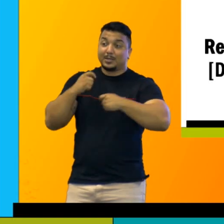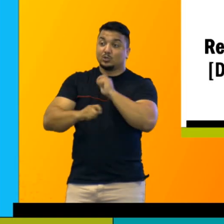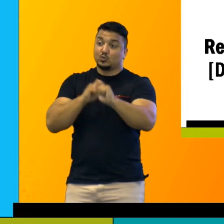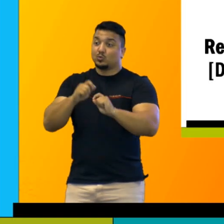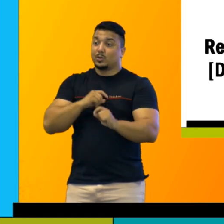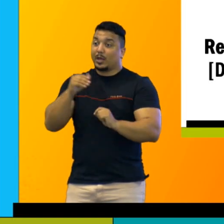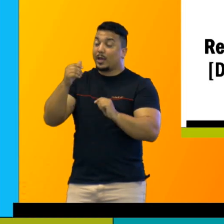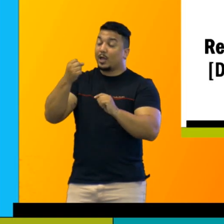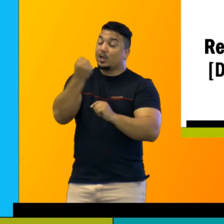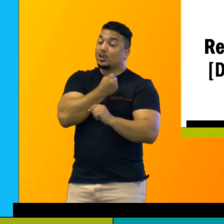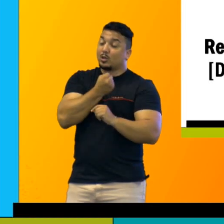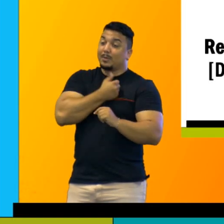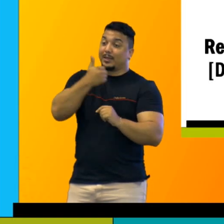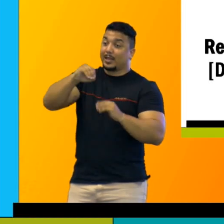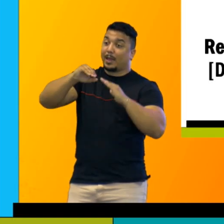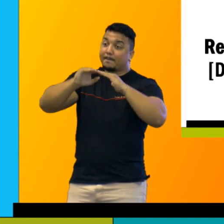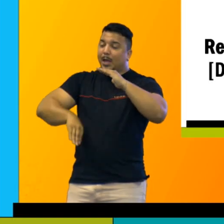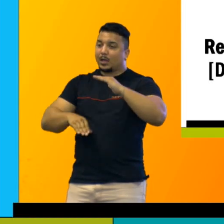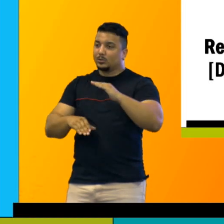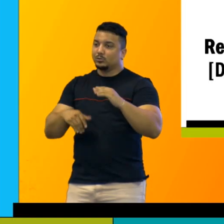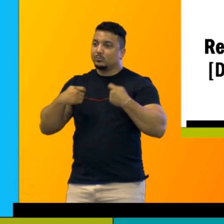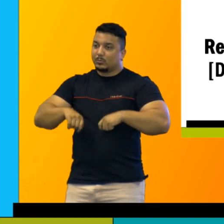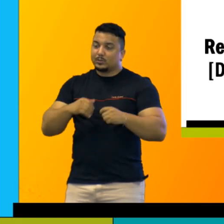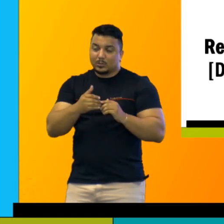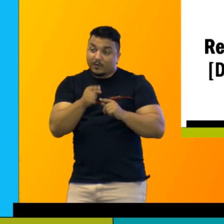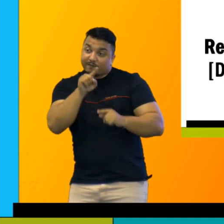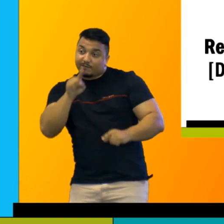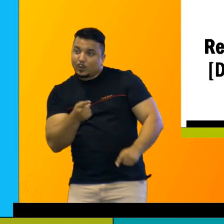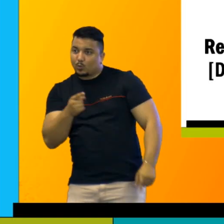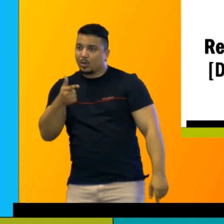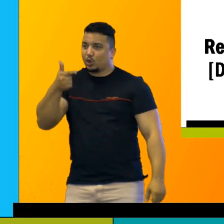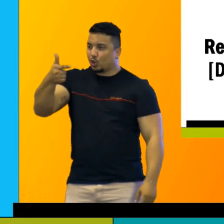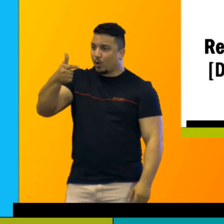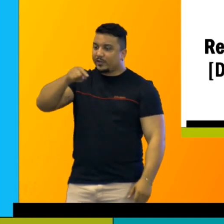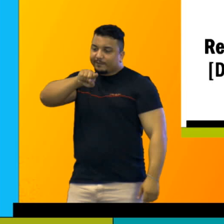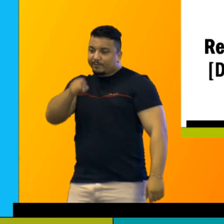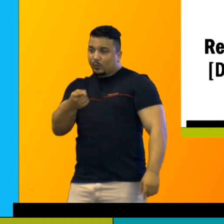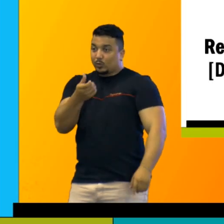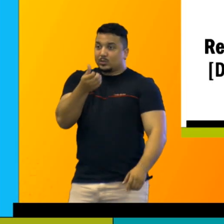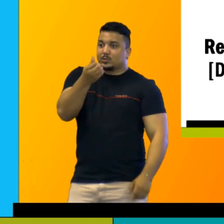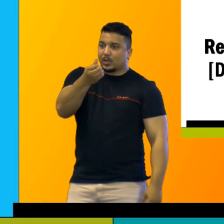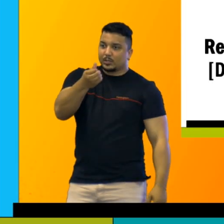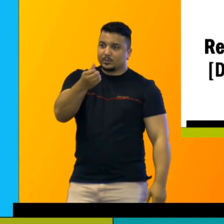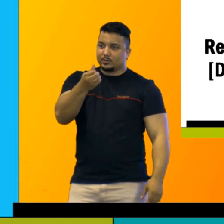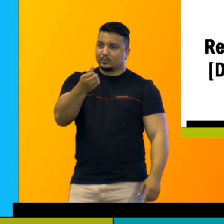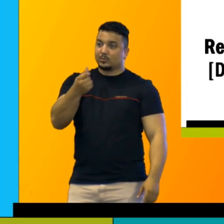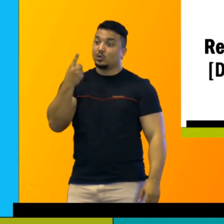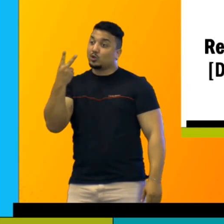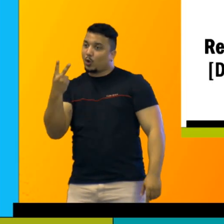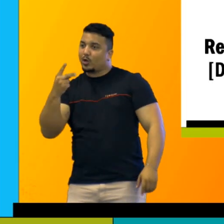e 10, ó. Então eu boto bem para cá a vírgula, ó. Em vez de botar 26, eu boto